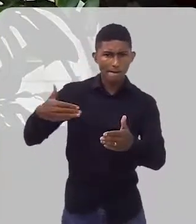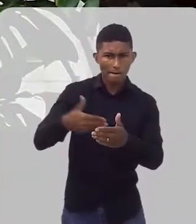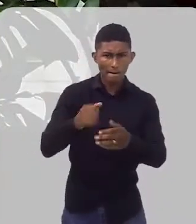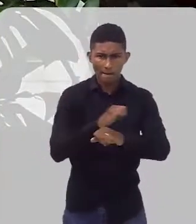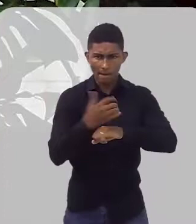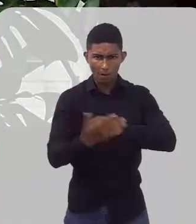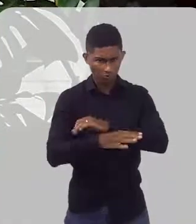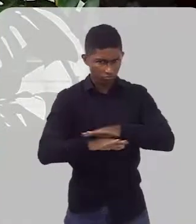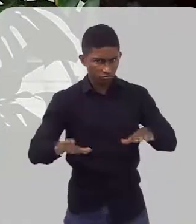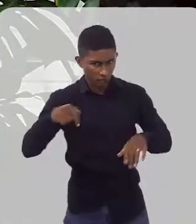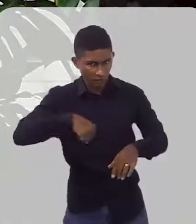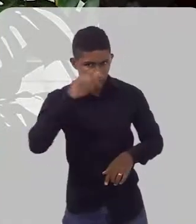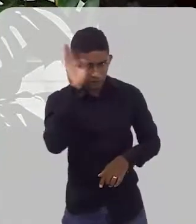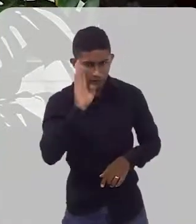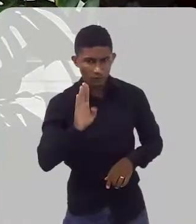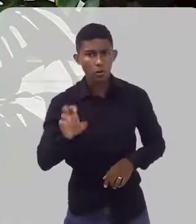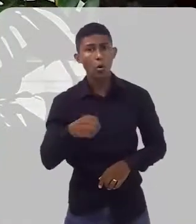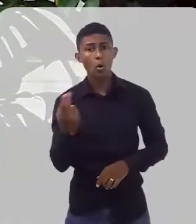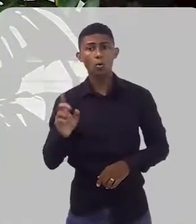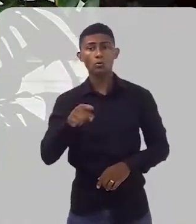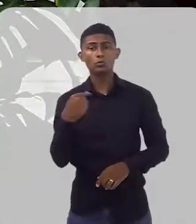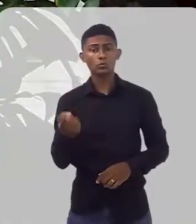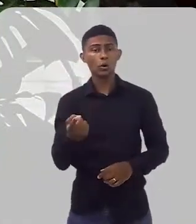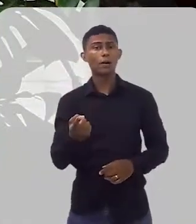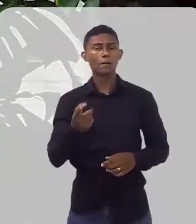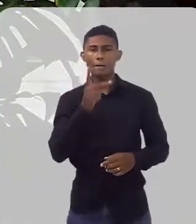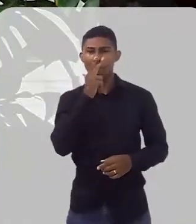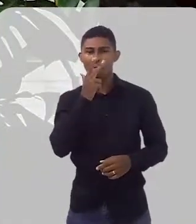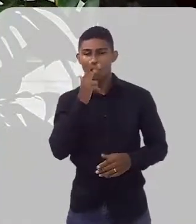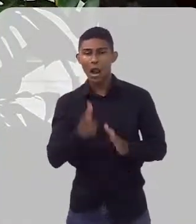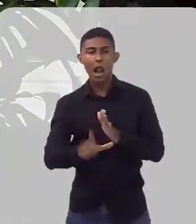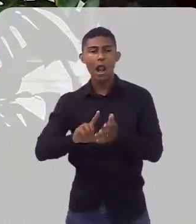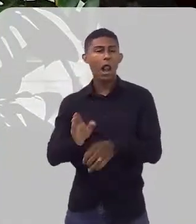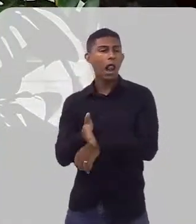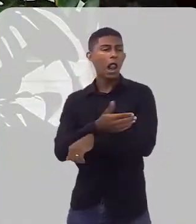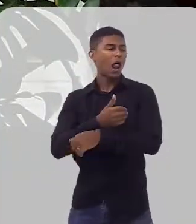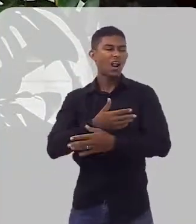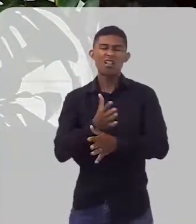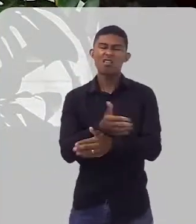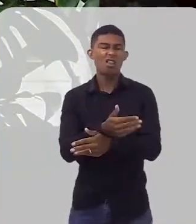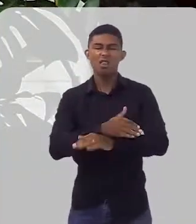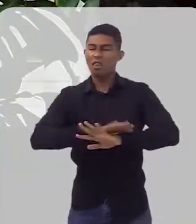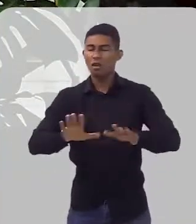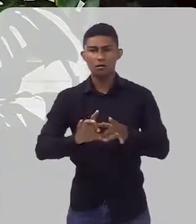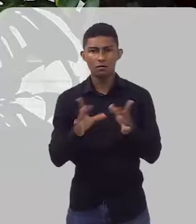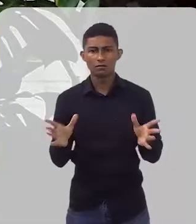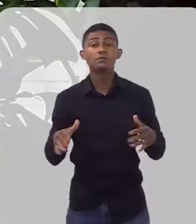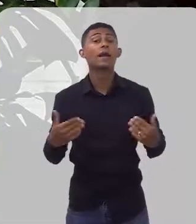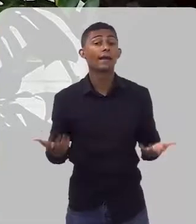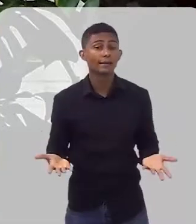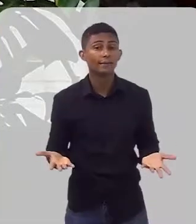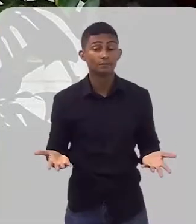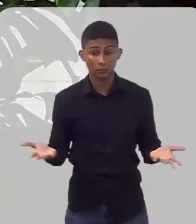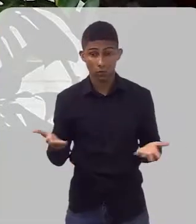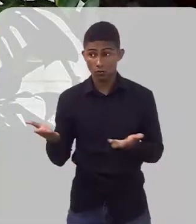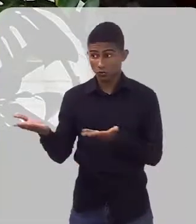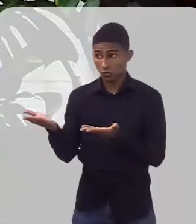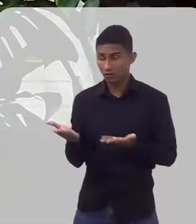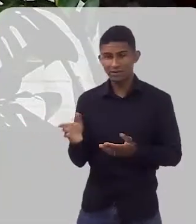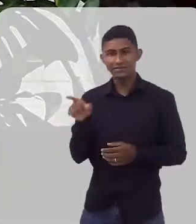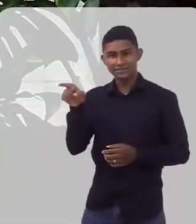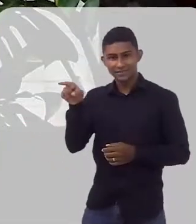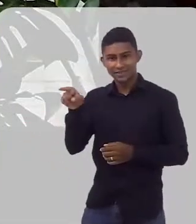no Brasil? Ou estaríamos nos precipitando em aglomerar sem máscaras? O nosso convidado de hoje